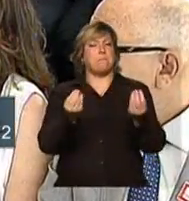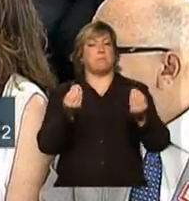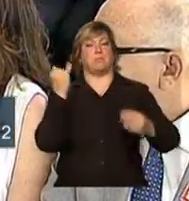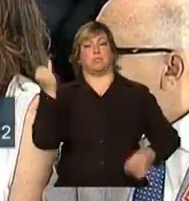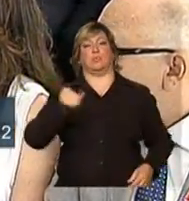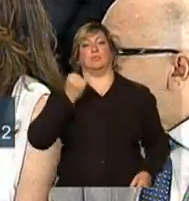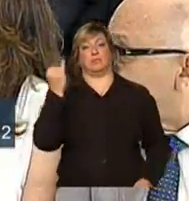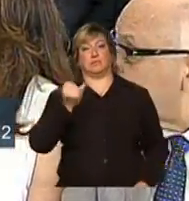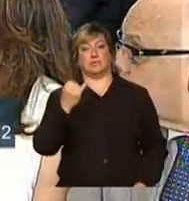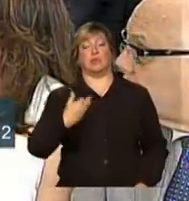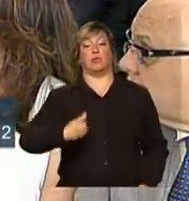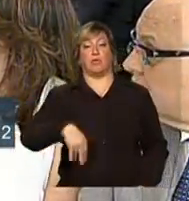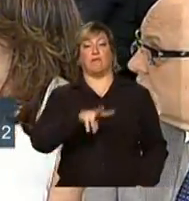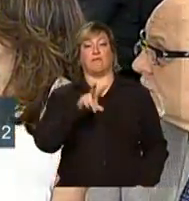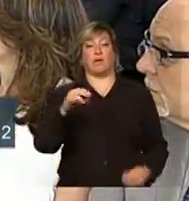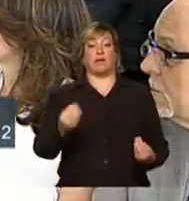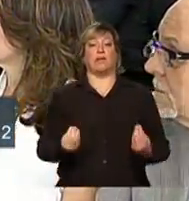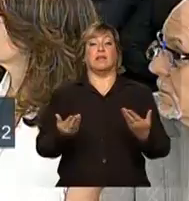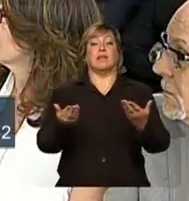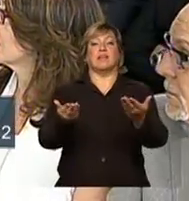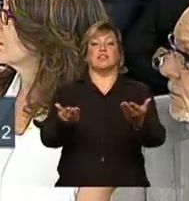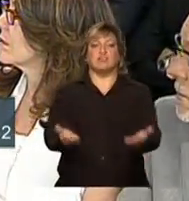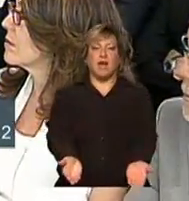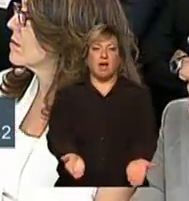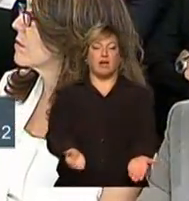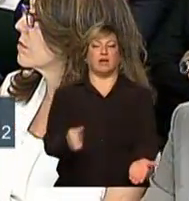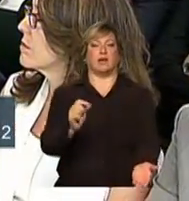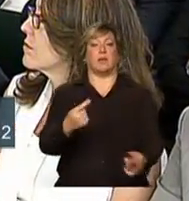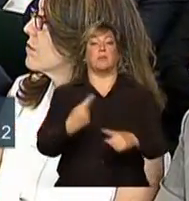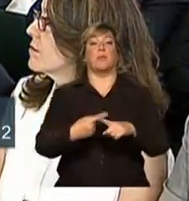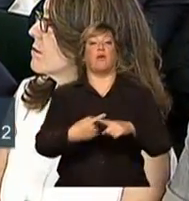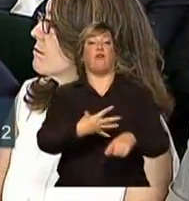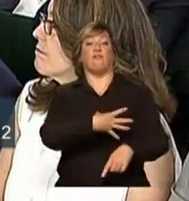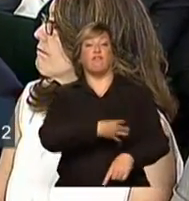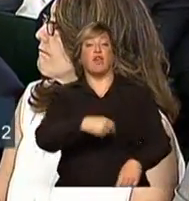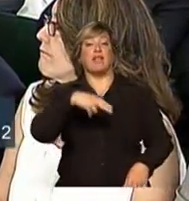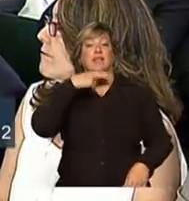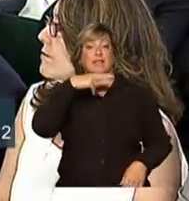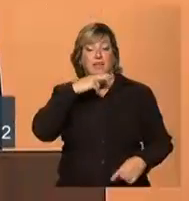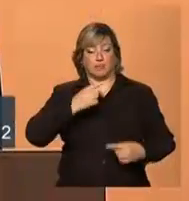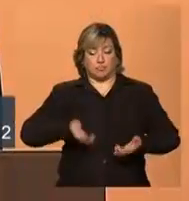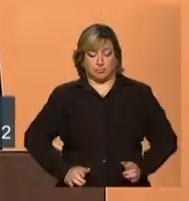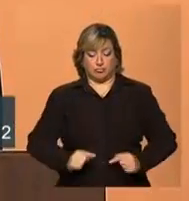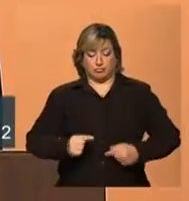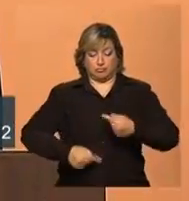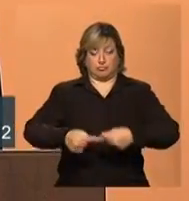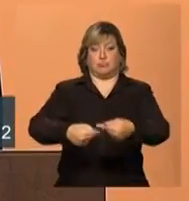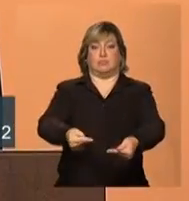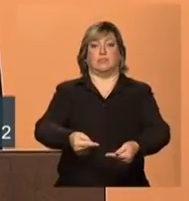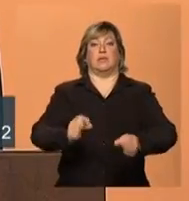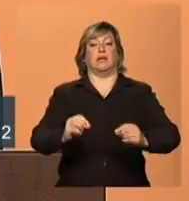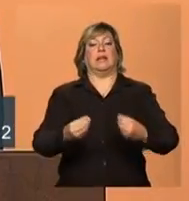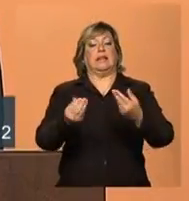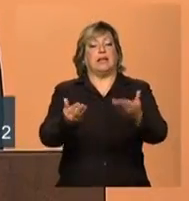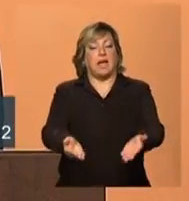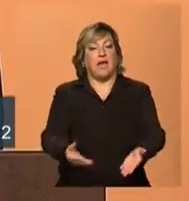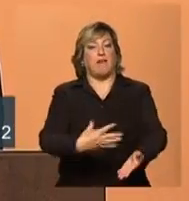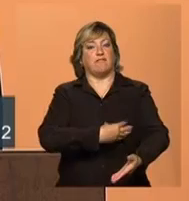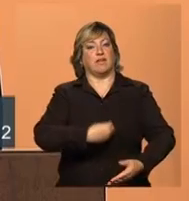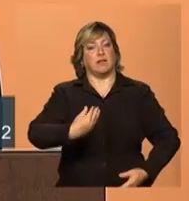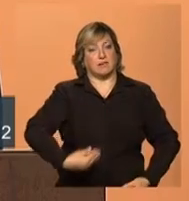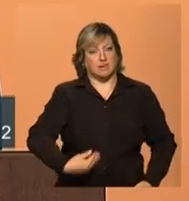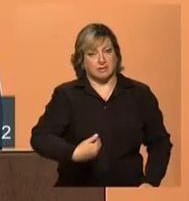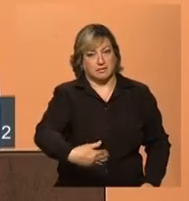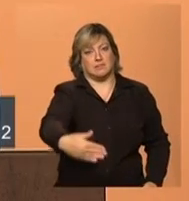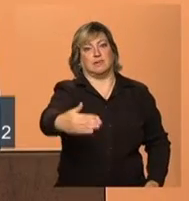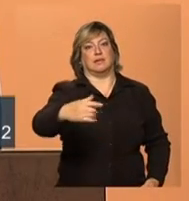importante, que nós vamos deixar um legado para as próximas gerações de brasileiros. Então, eu acho que